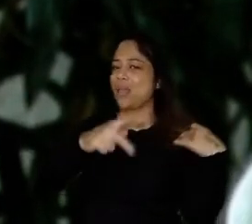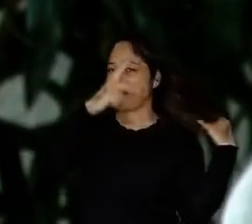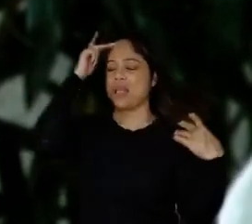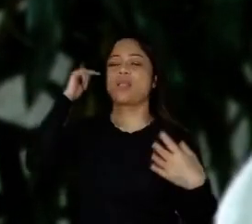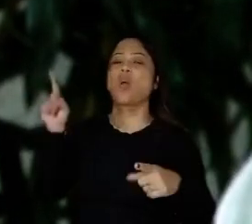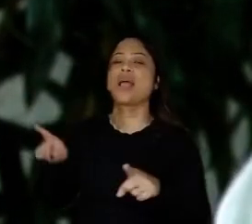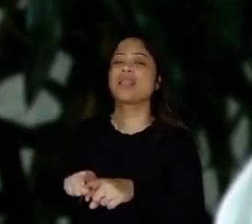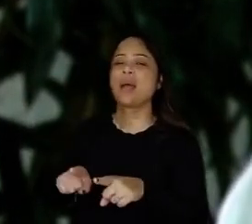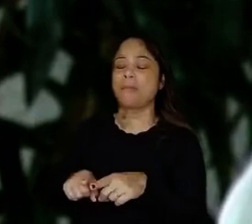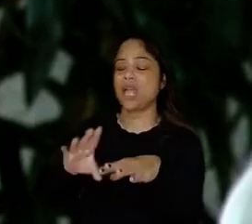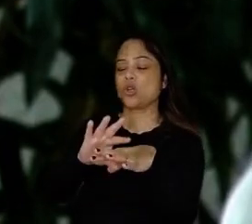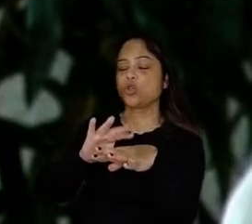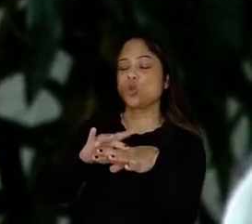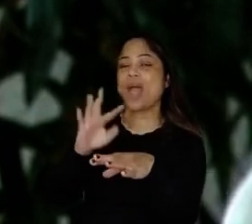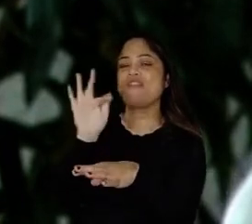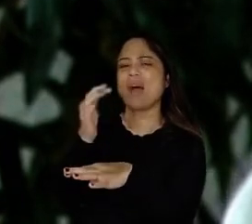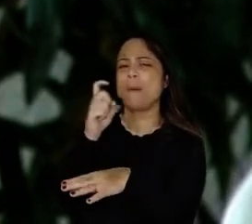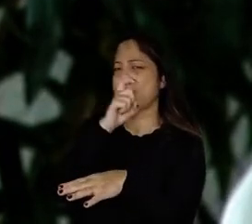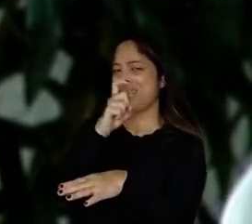falsa enfermidade,